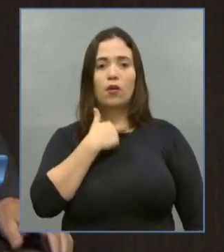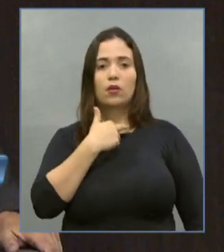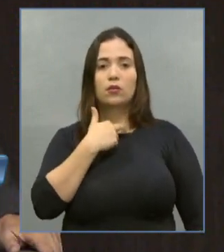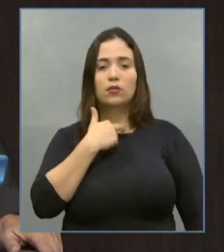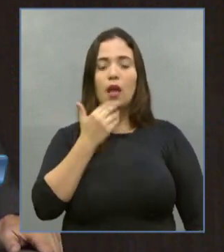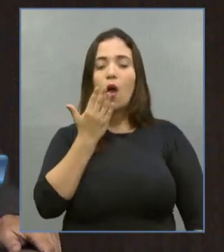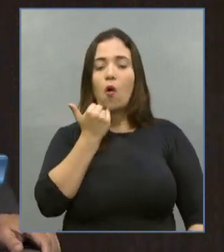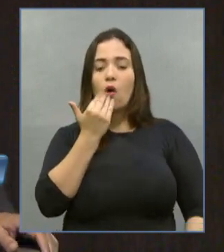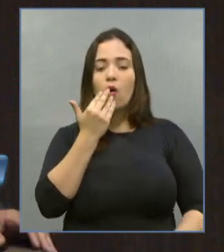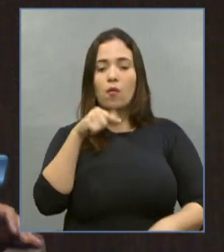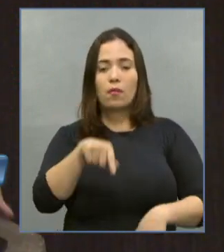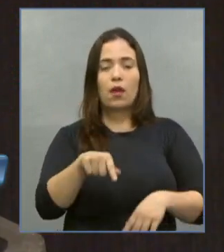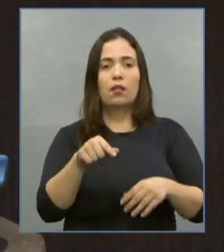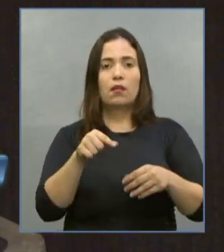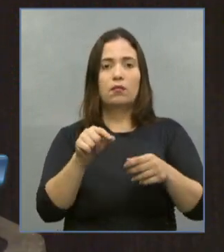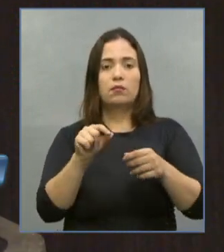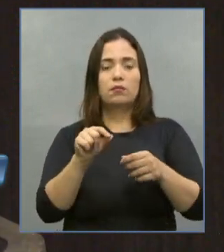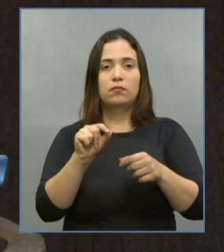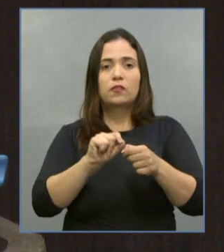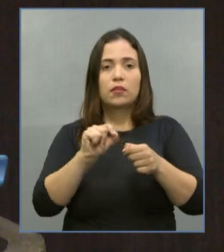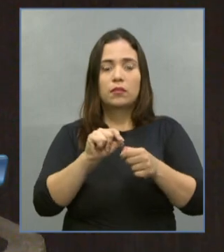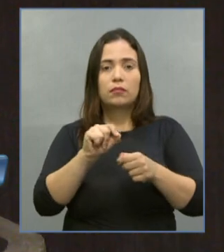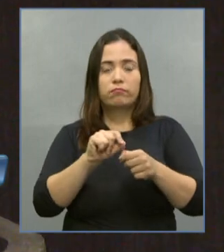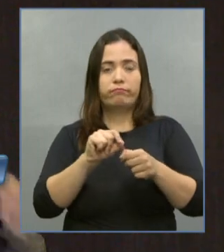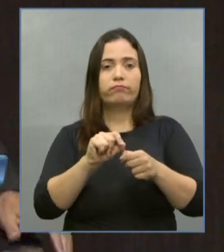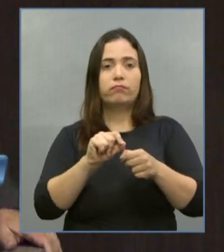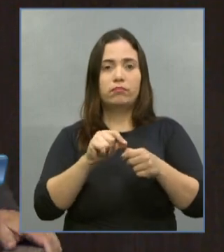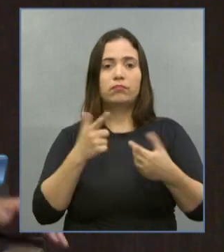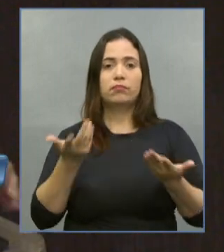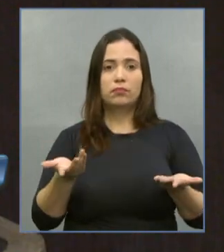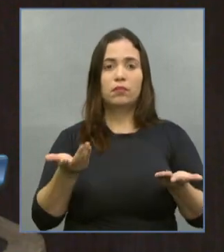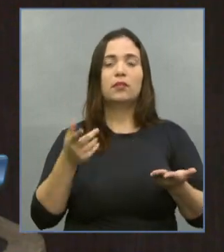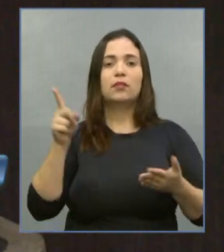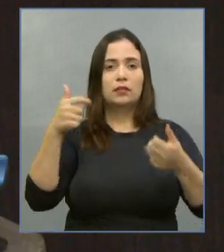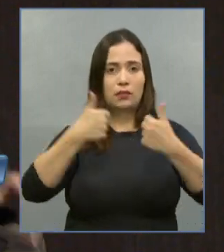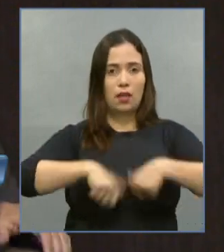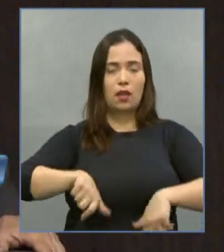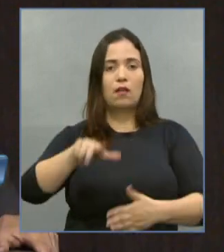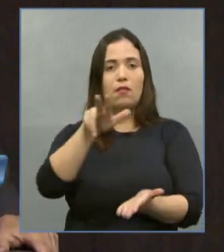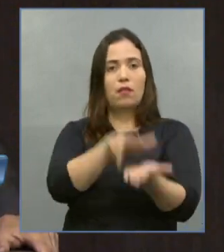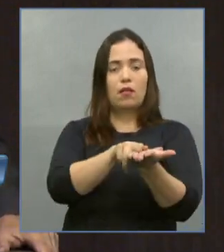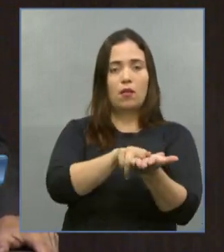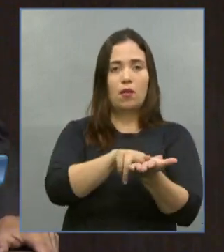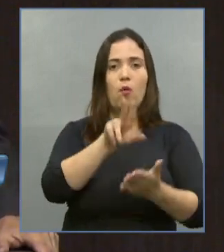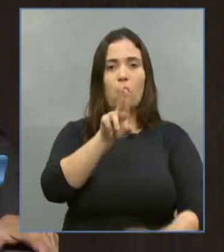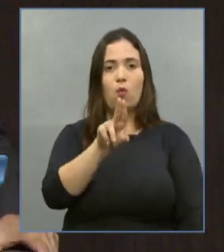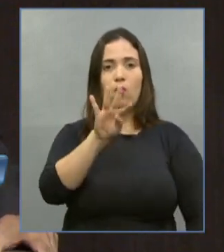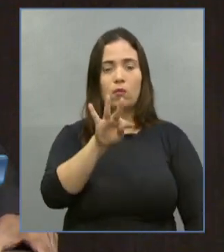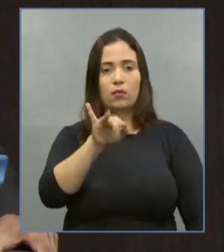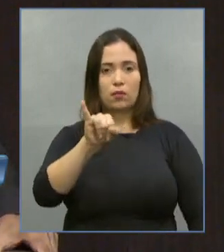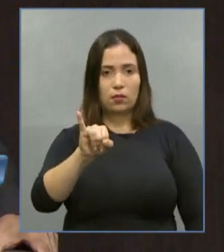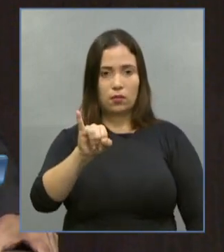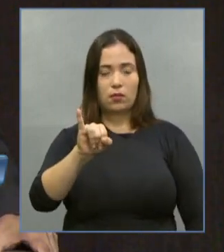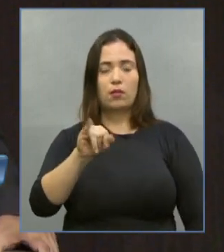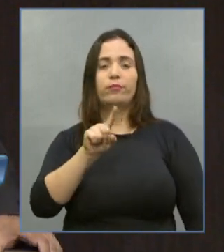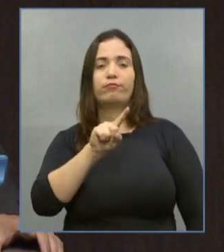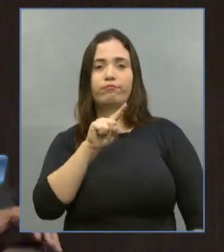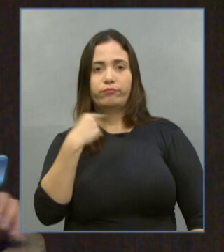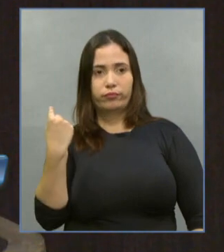proteína, de um determinado aminoácido. Essa criança estava internada, estava numa UTI e veio a